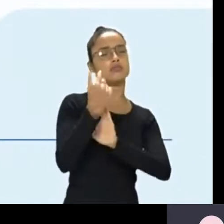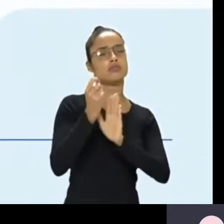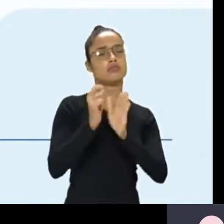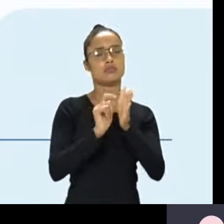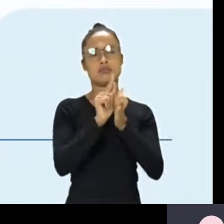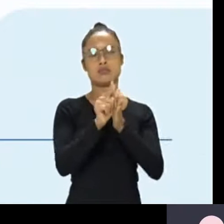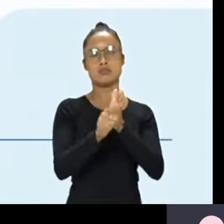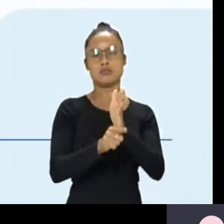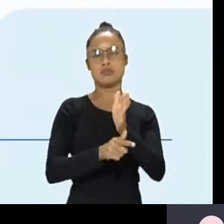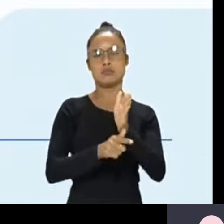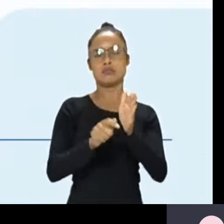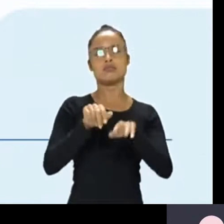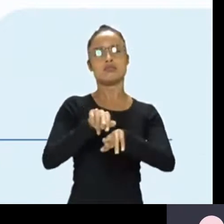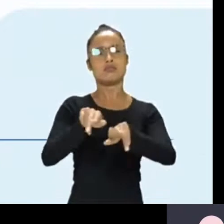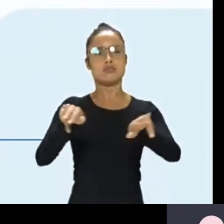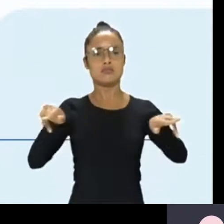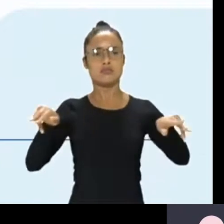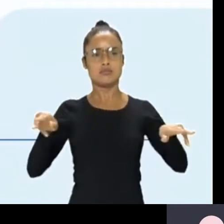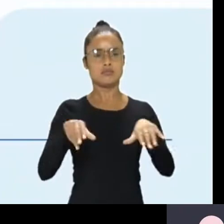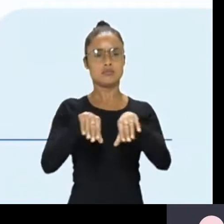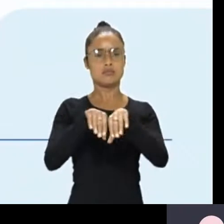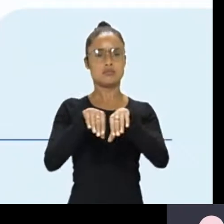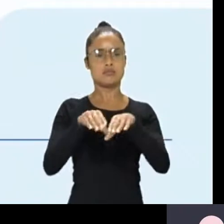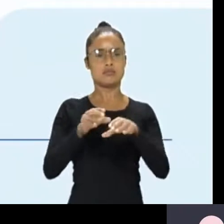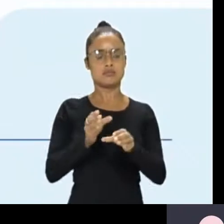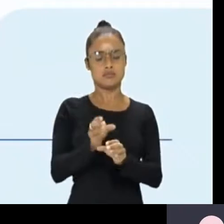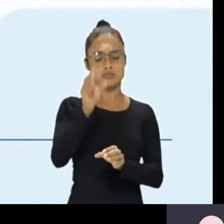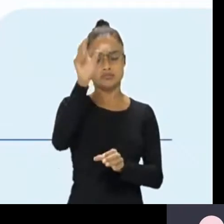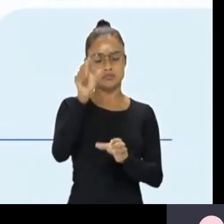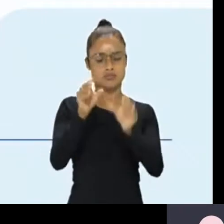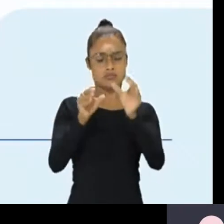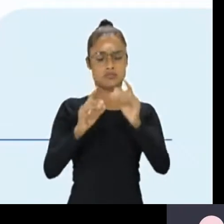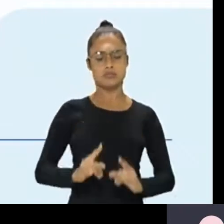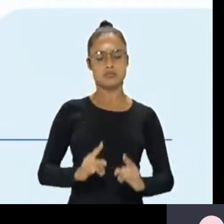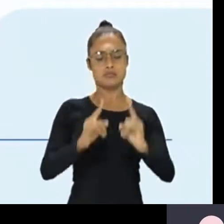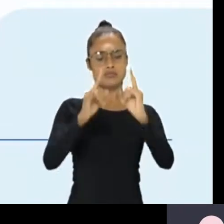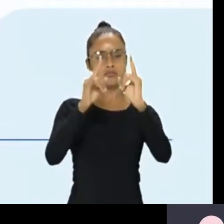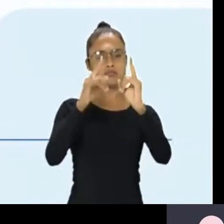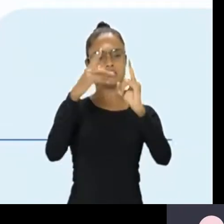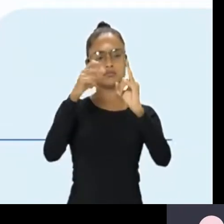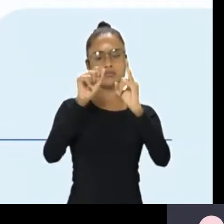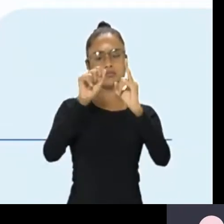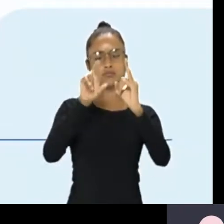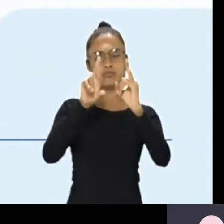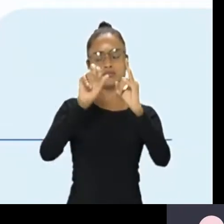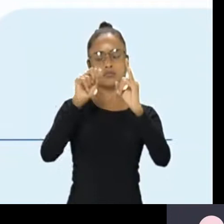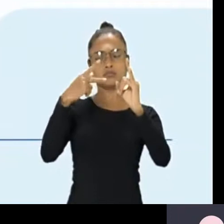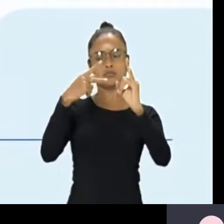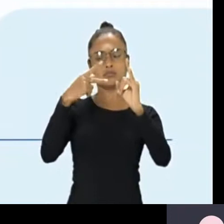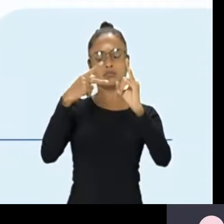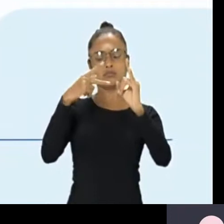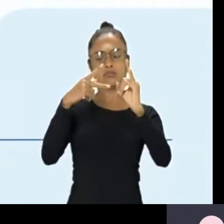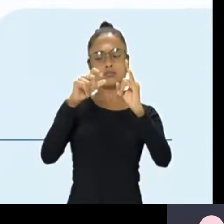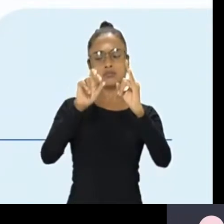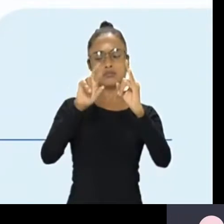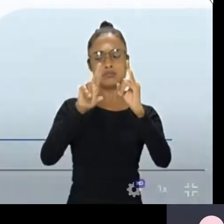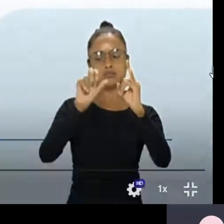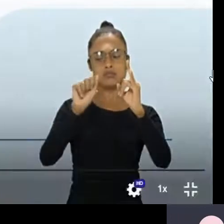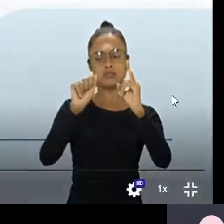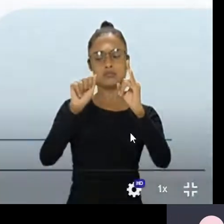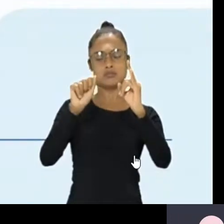nós visualizamos aqui uma parte composta por paralelepípedos e outras